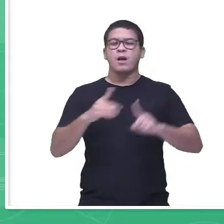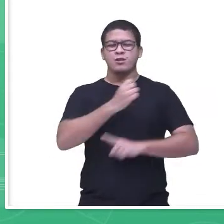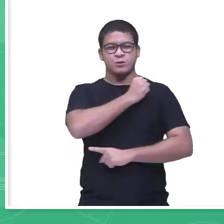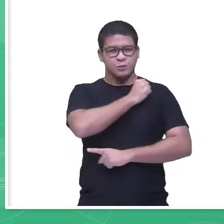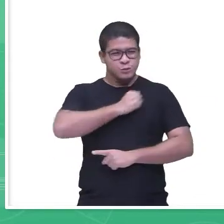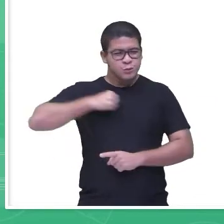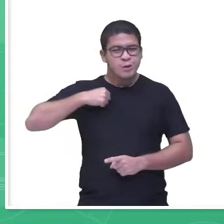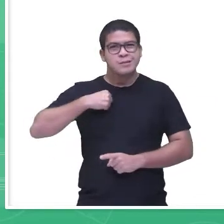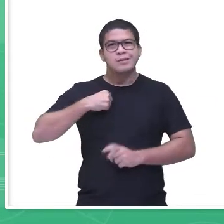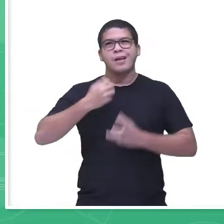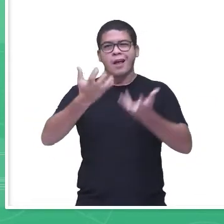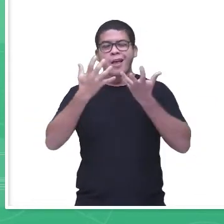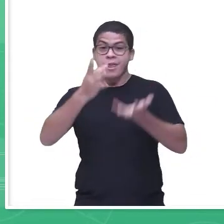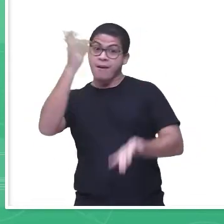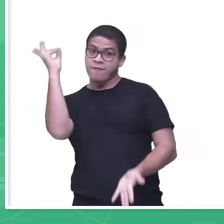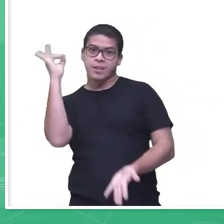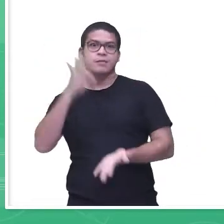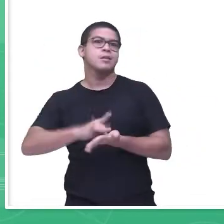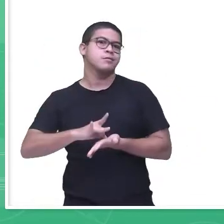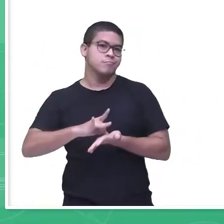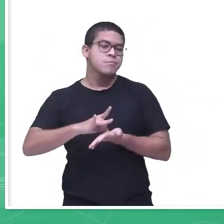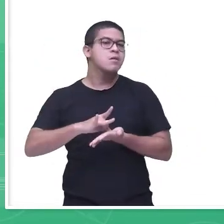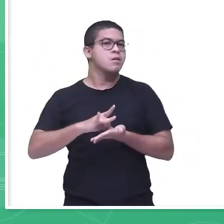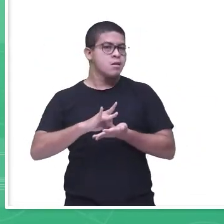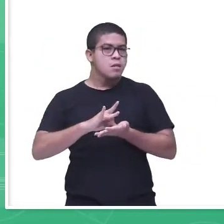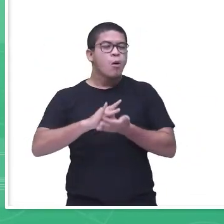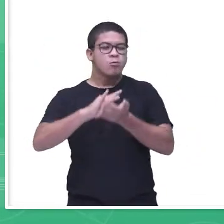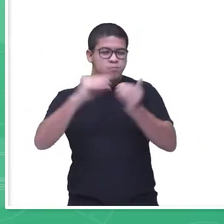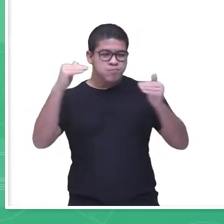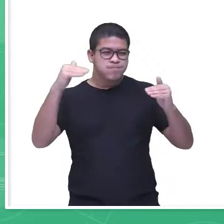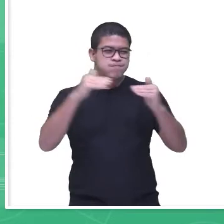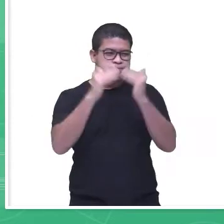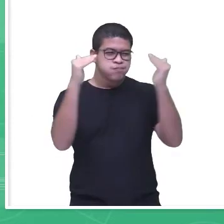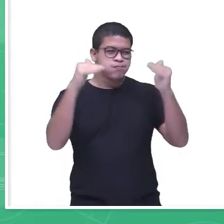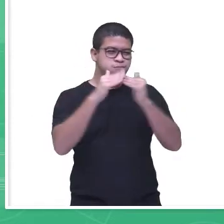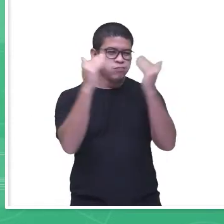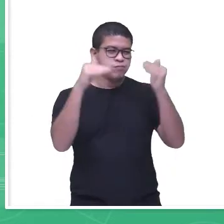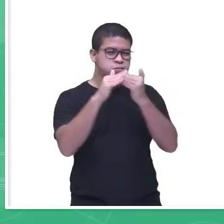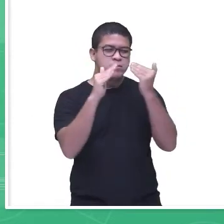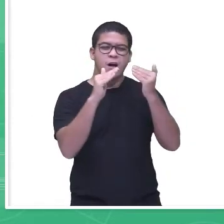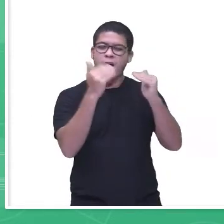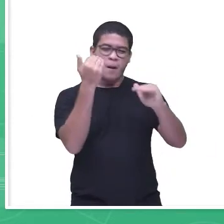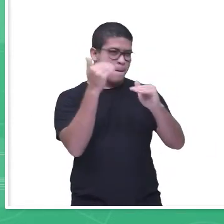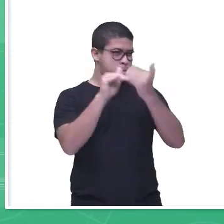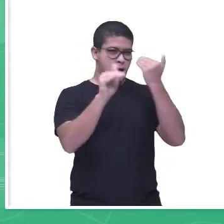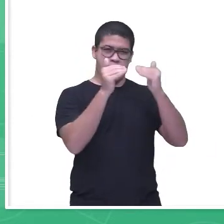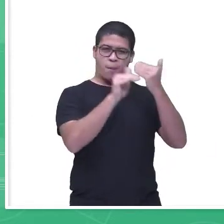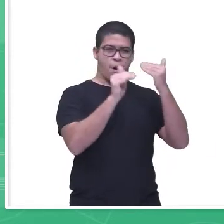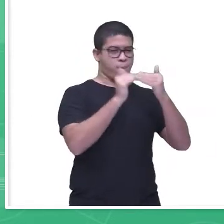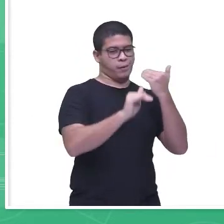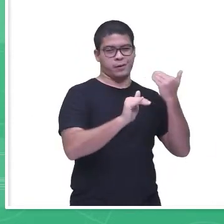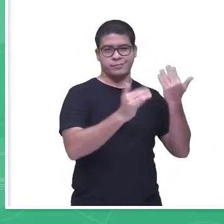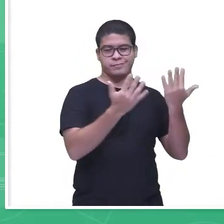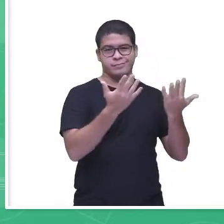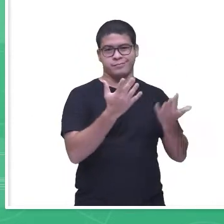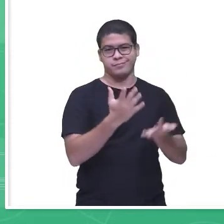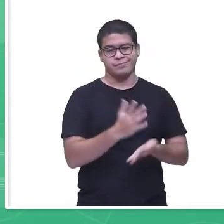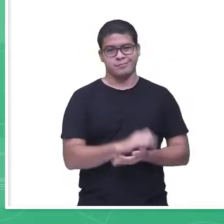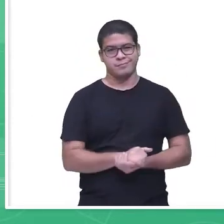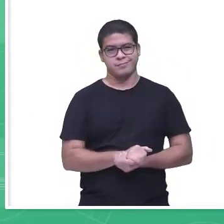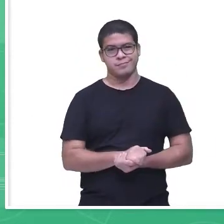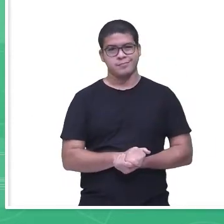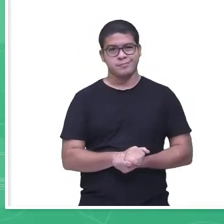Sócrates começou a bater de frente com isso daí. E um outro problema também. Enquanto os sofistas